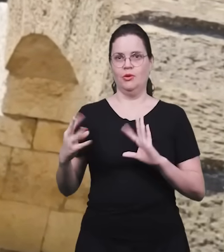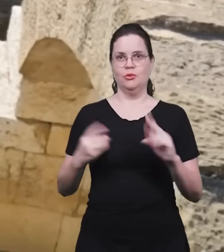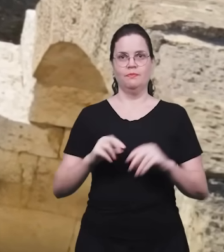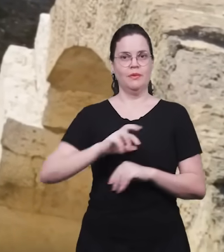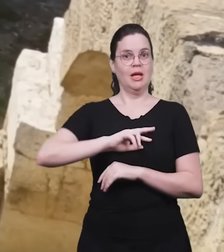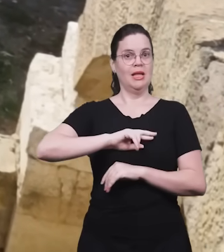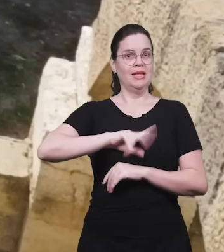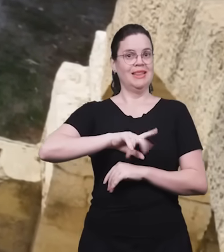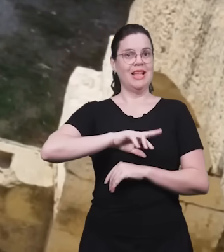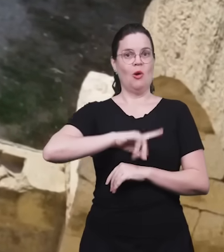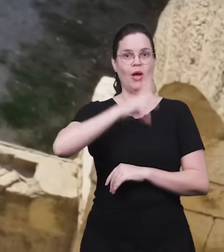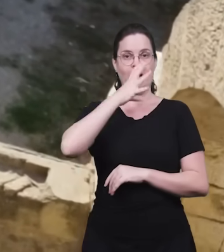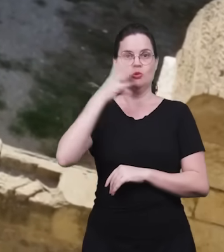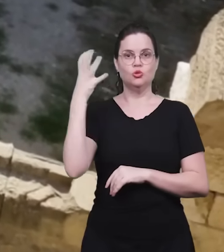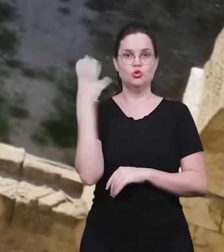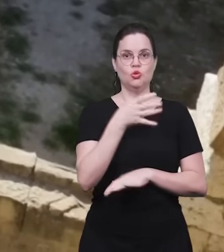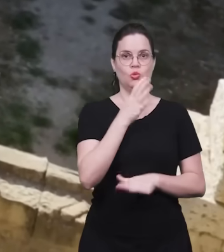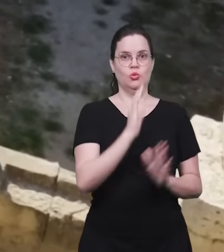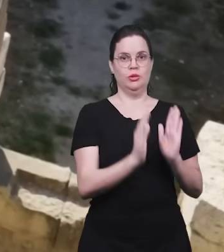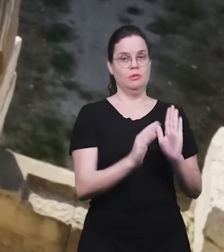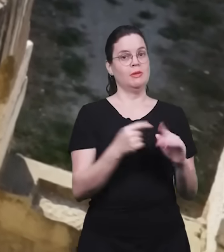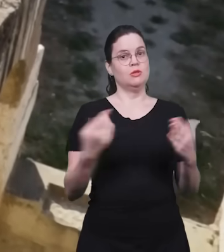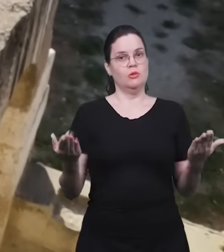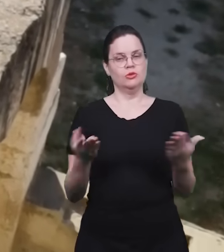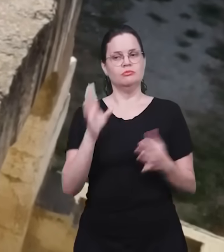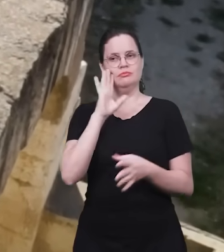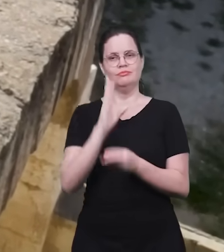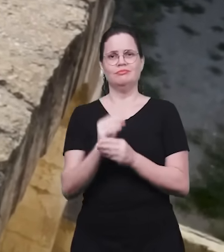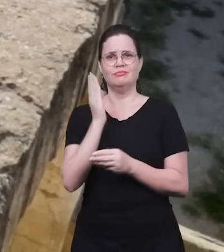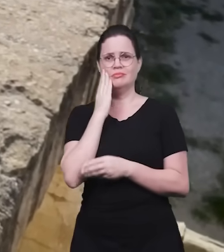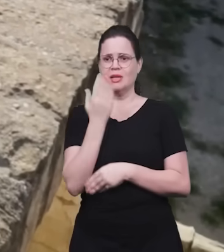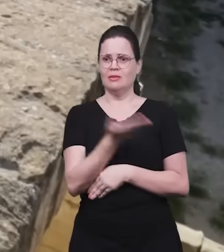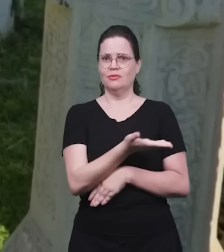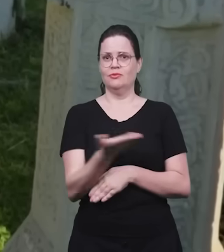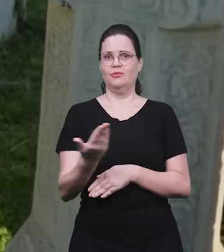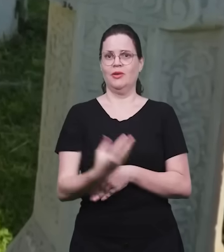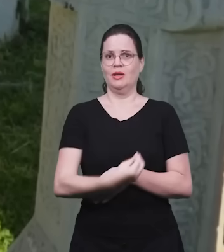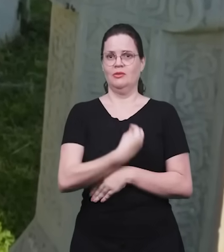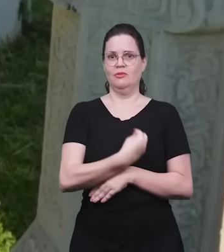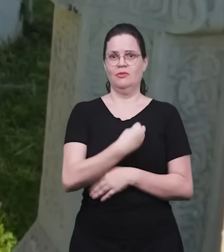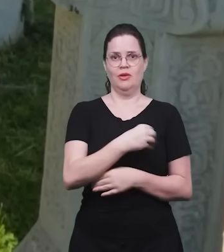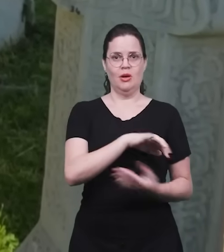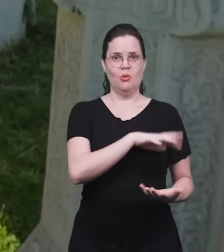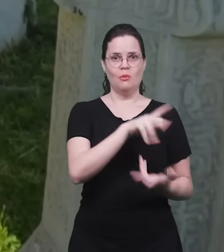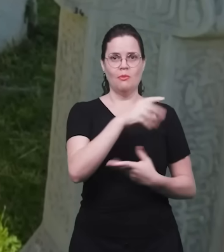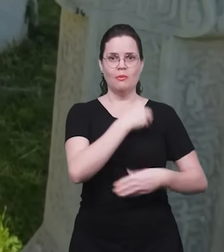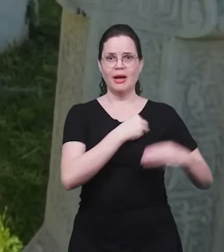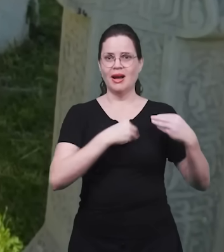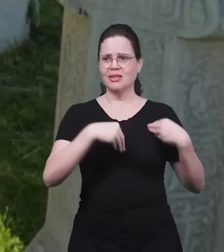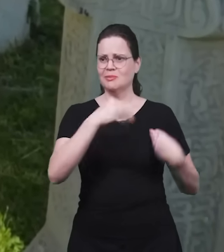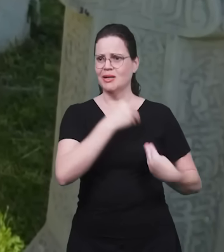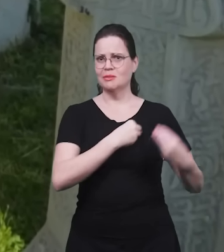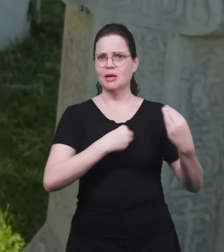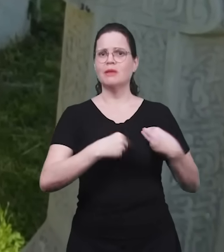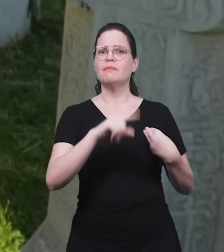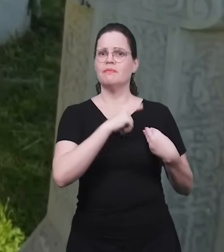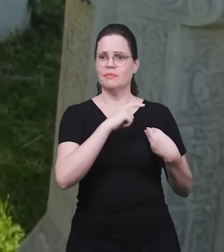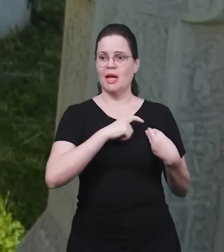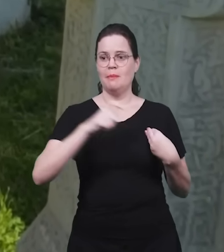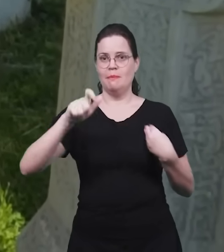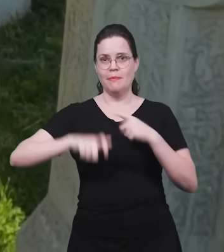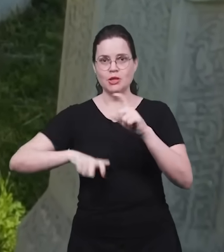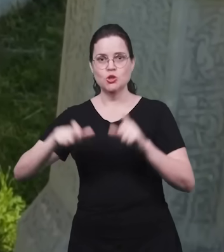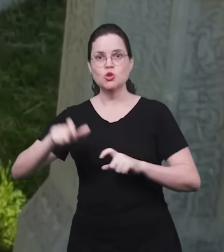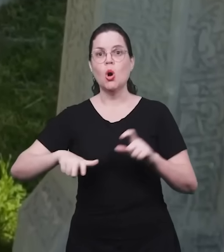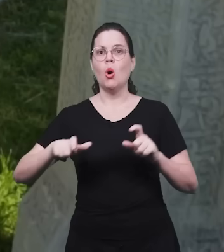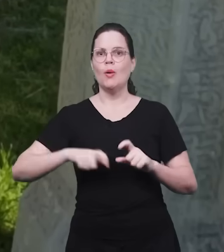maior tribulação hoje do que viver o mundo que está vivendo na luta contra o pecado. Há uma grande tribulação.